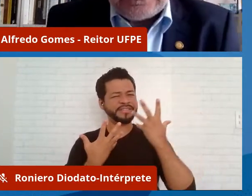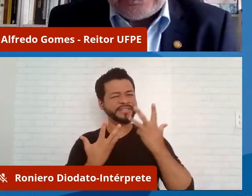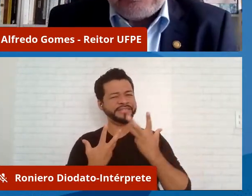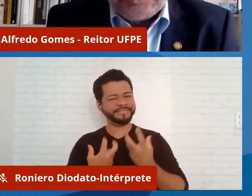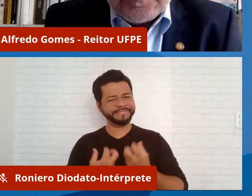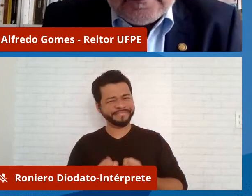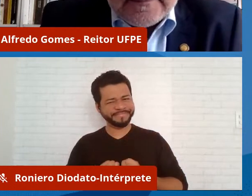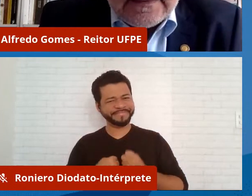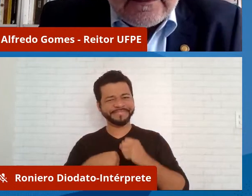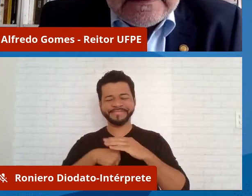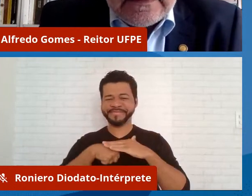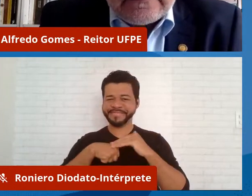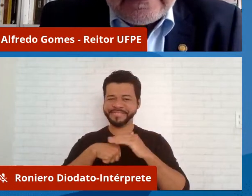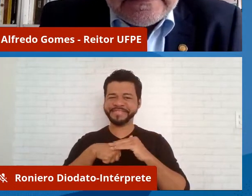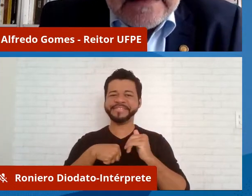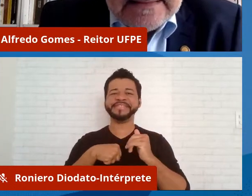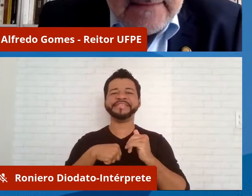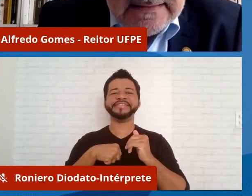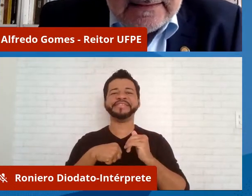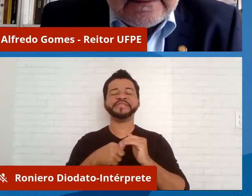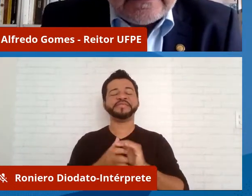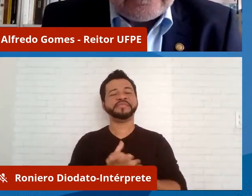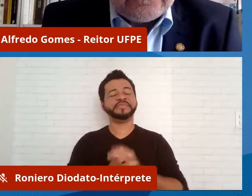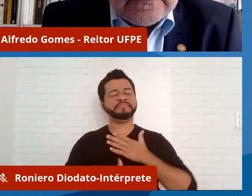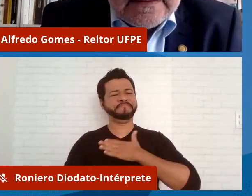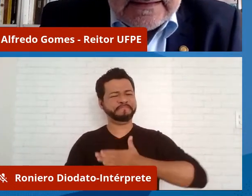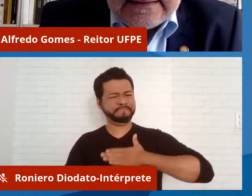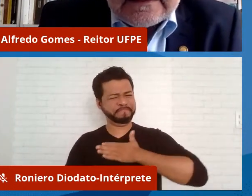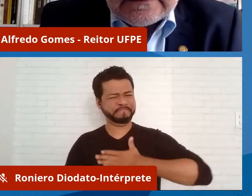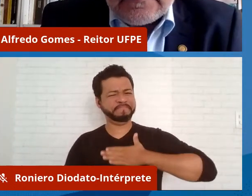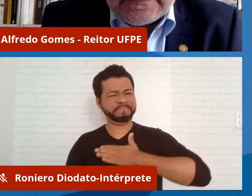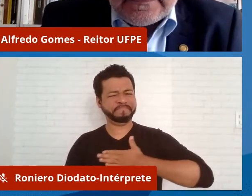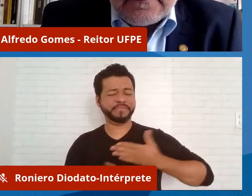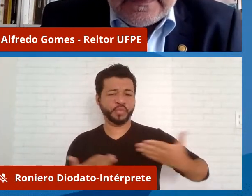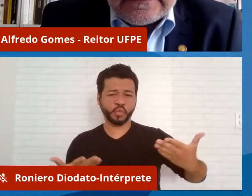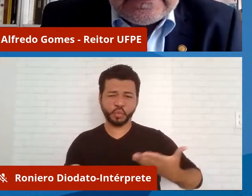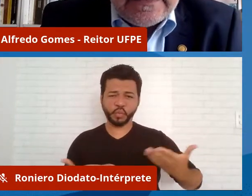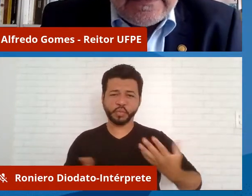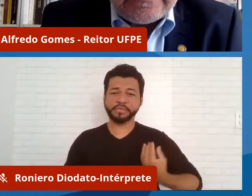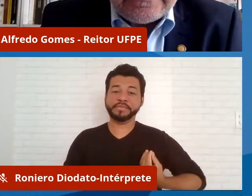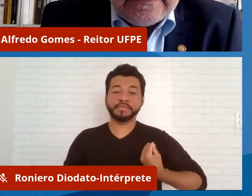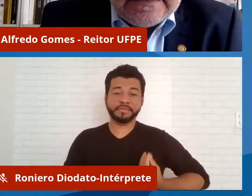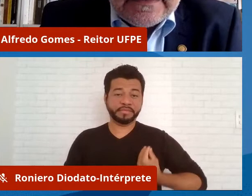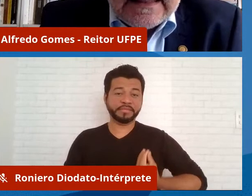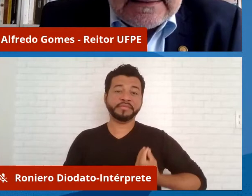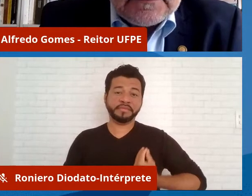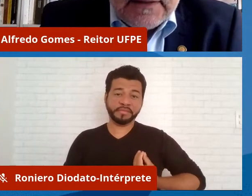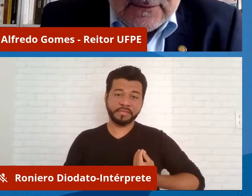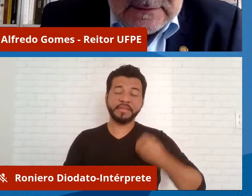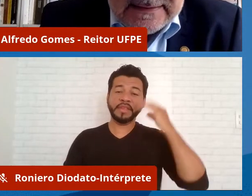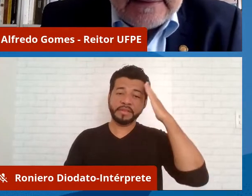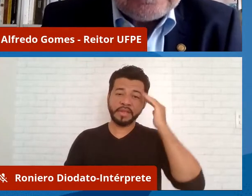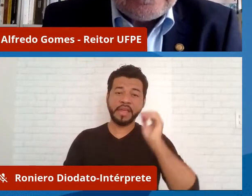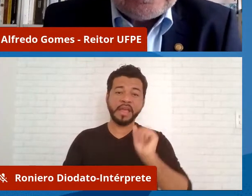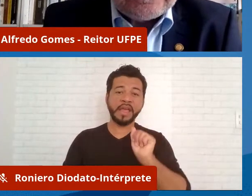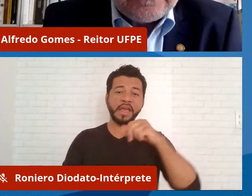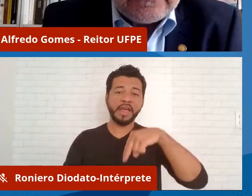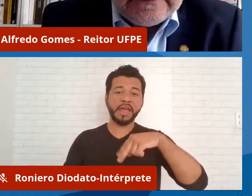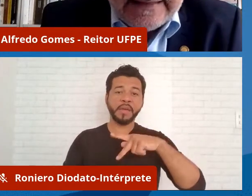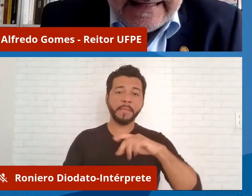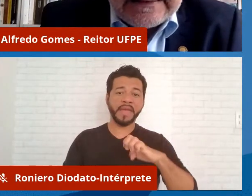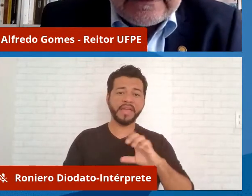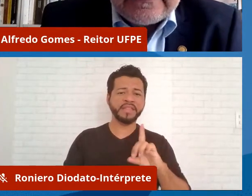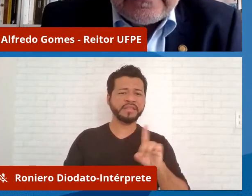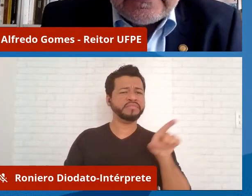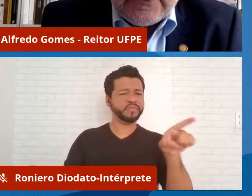carinhosa, né? Então, assim, é uma grande satisfação estar aqui com você, saber que a AMPED está em excelentes mãos, né? Está sendo